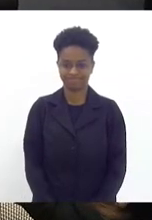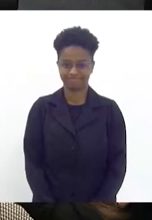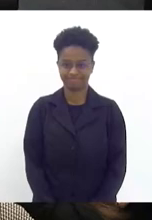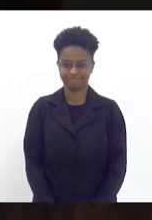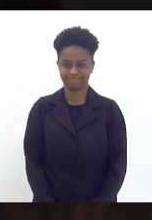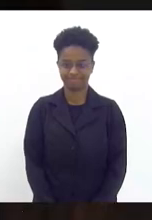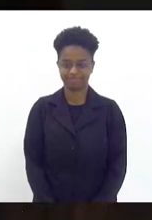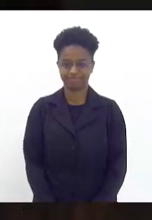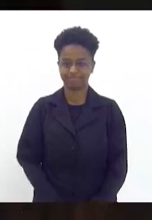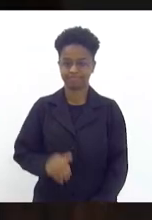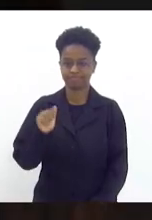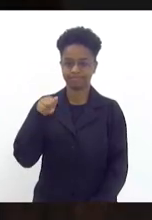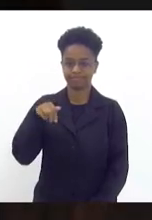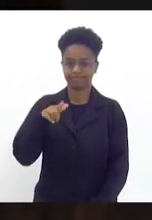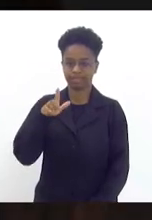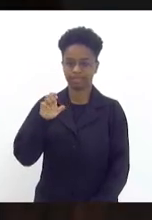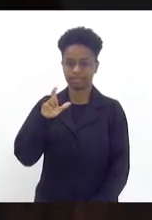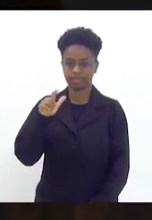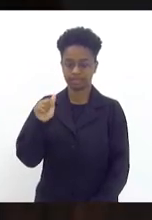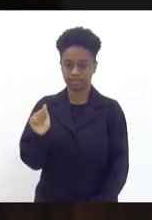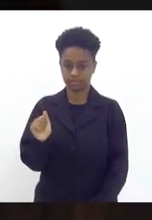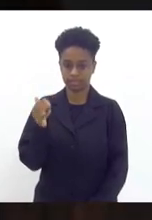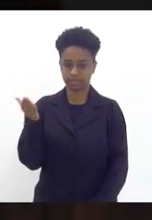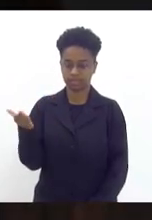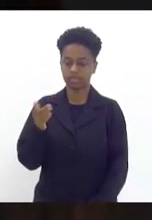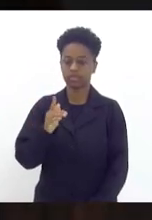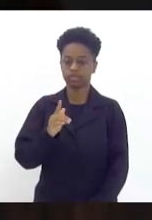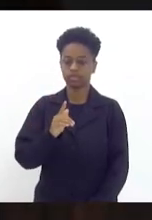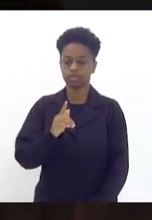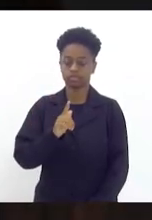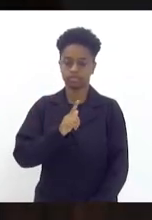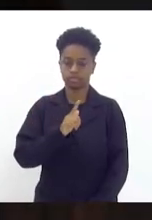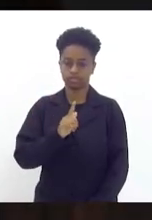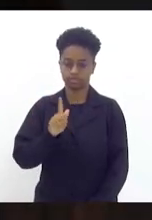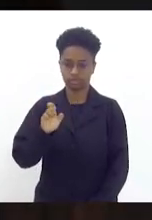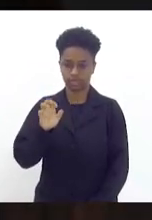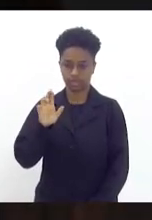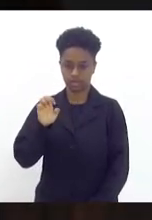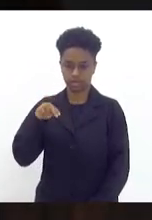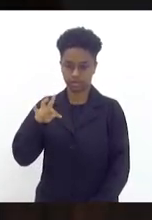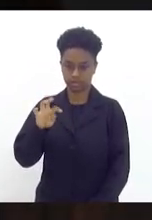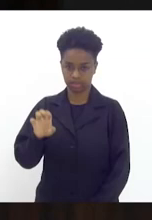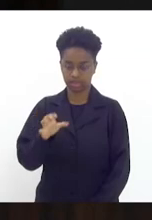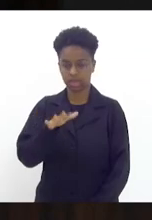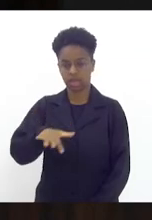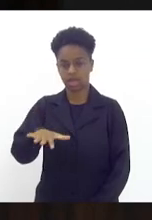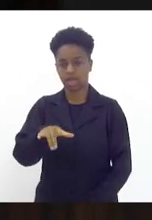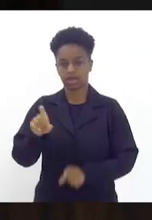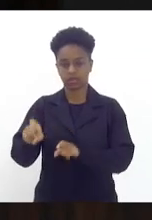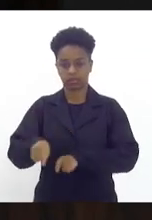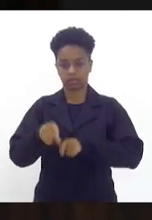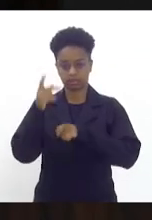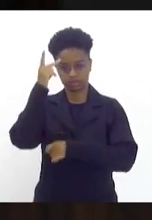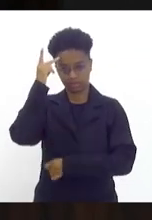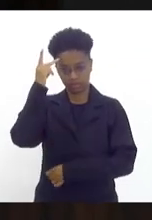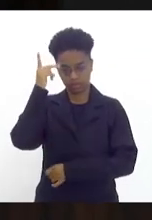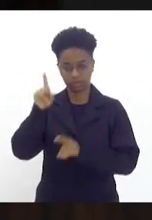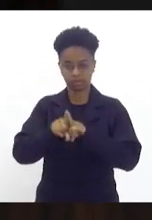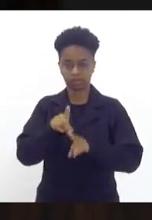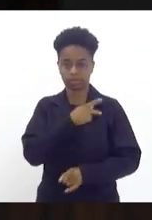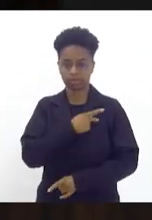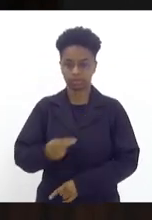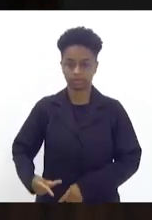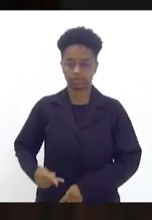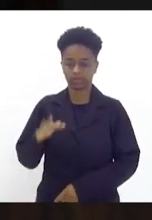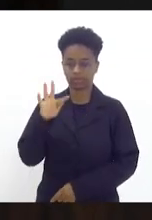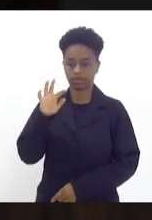A doutora Ângela é gerente jurídica da Federação de Agricultura de São Paulo, presidente do Conselho Jurídico da